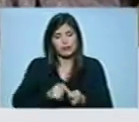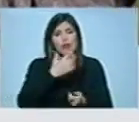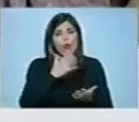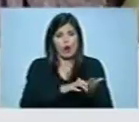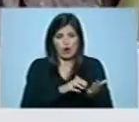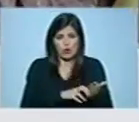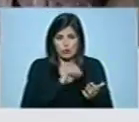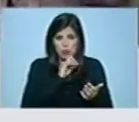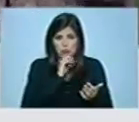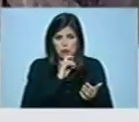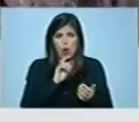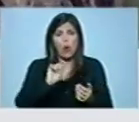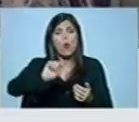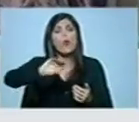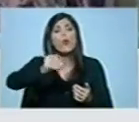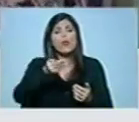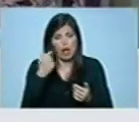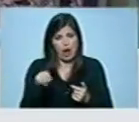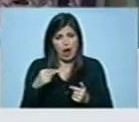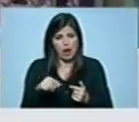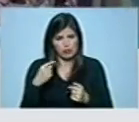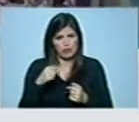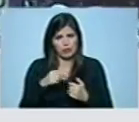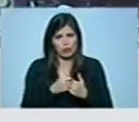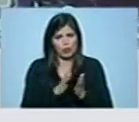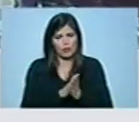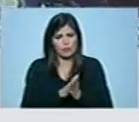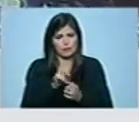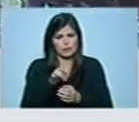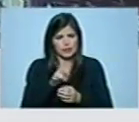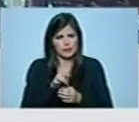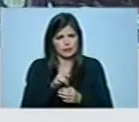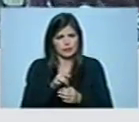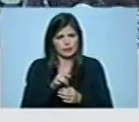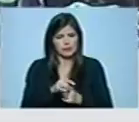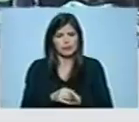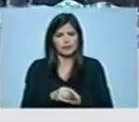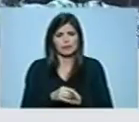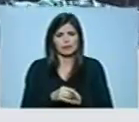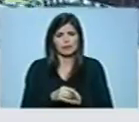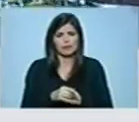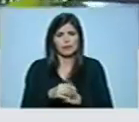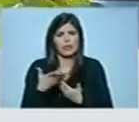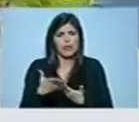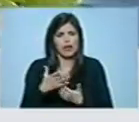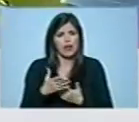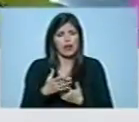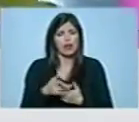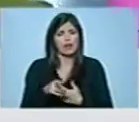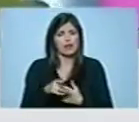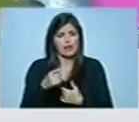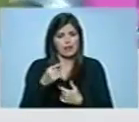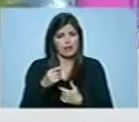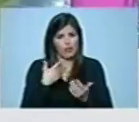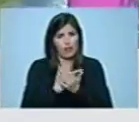temos, que aí estás... colher? Tem onde? Ali, tem tudo. Tem aqui, está aqui, está aqui. Tem. Pronto, e tem a farinheira. Jorge, eu